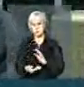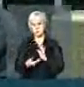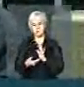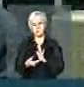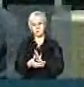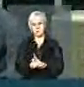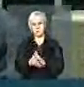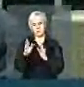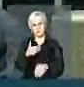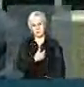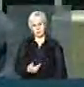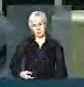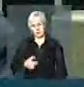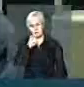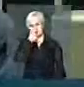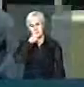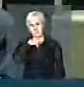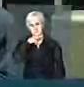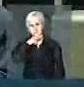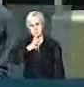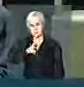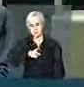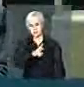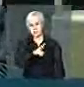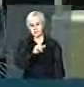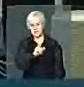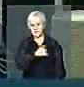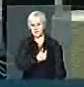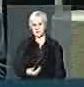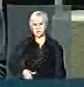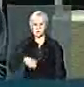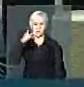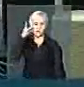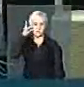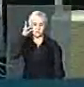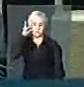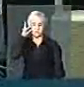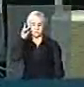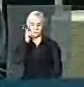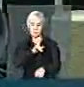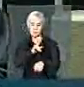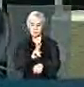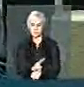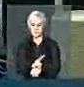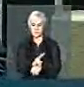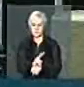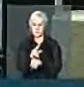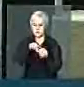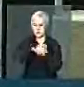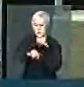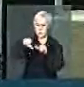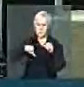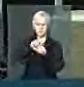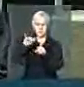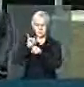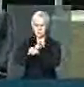O governo Aécio Neves continuará sendo o governo Dilma Rousseff, para defender uma mudança